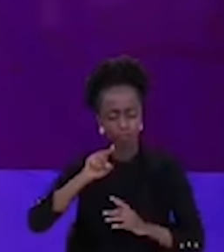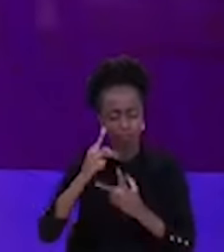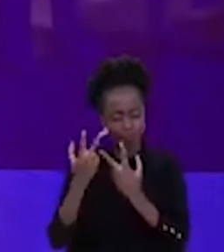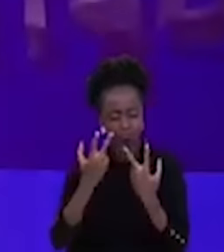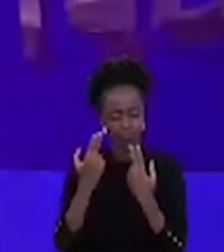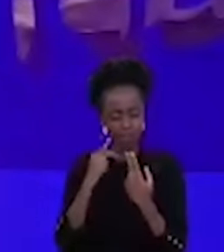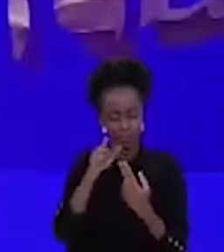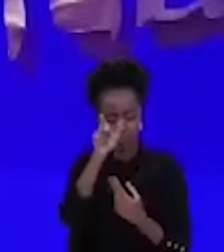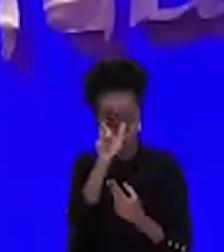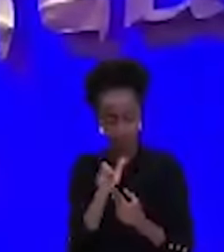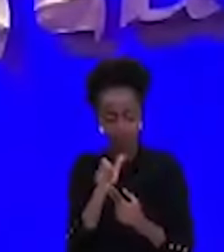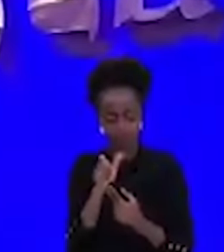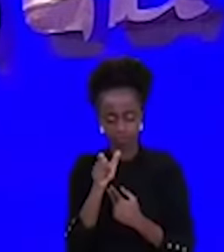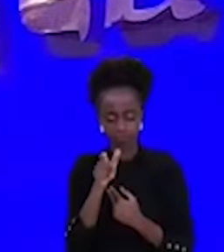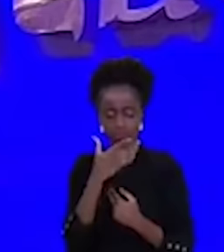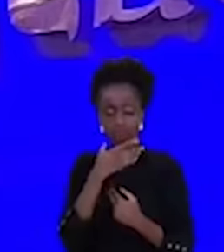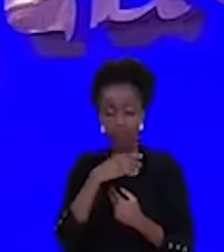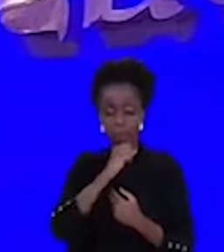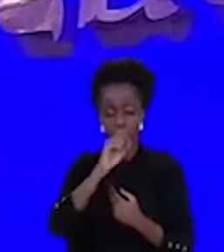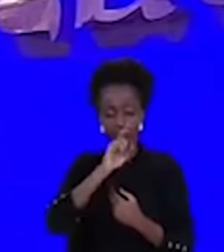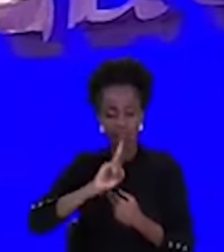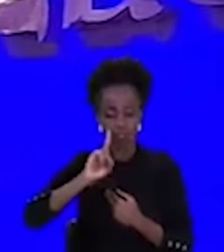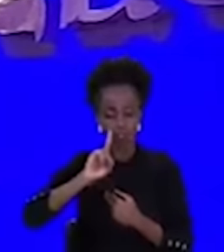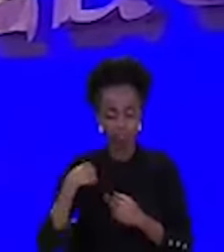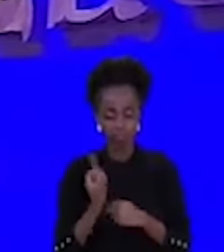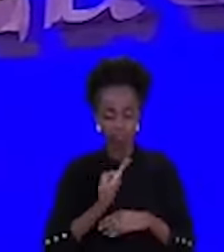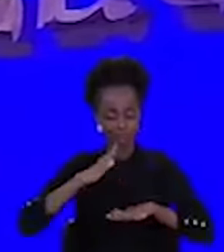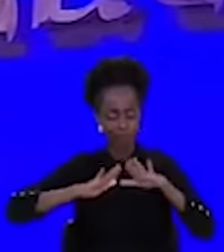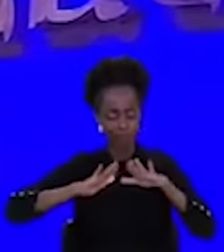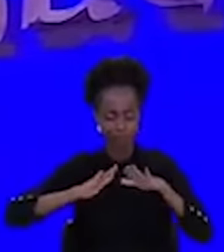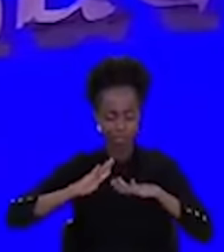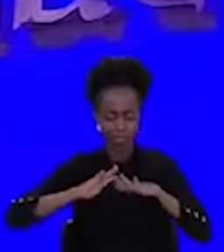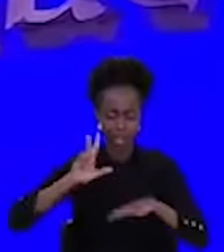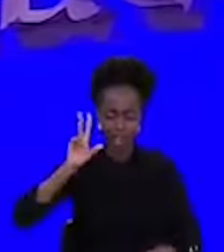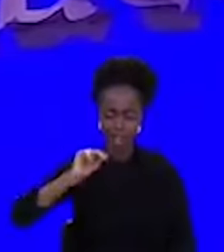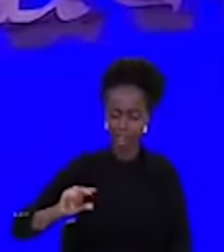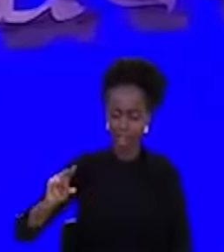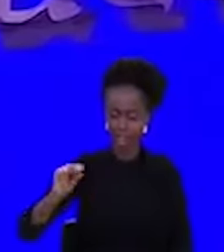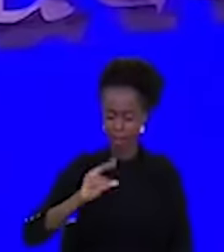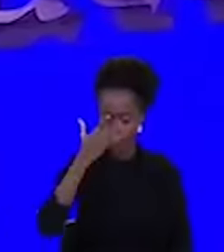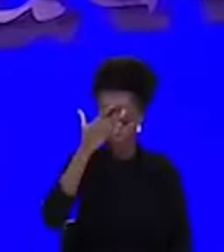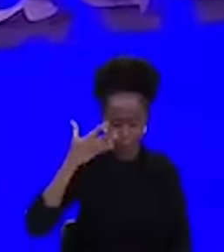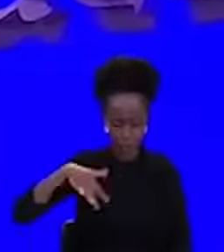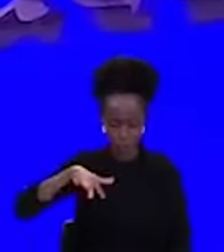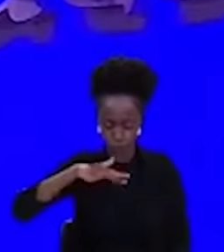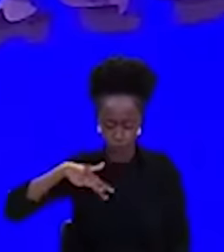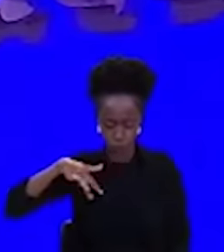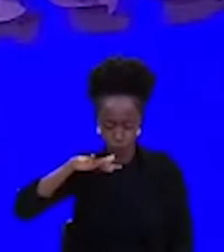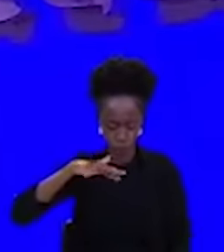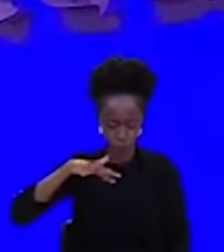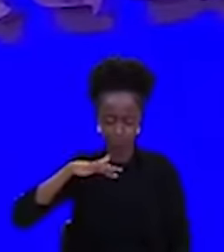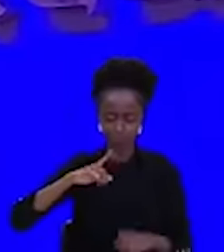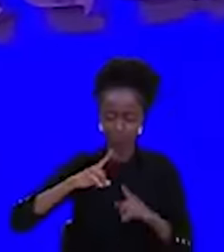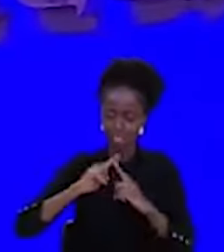Meu Pai, nós podemos enganar a todo mundo,